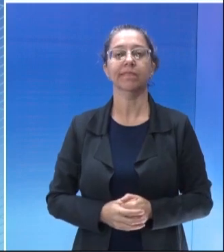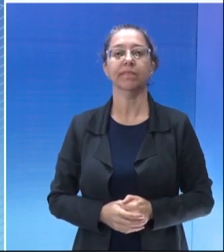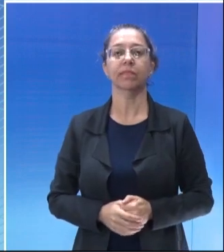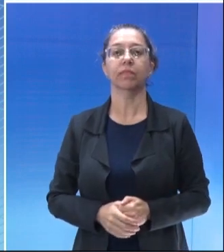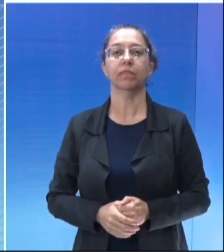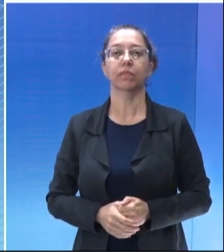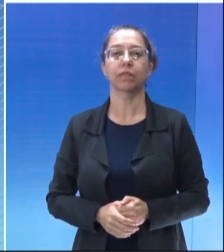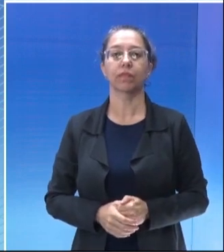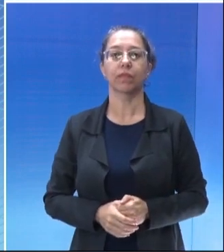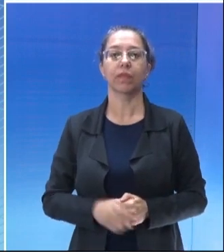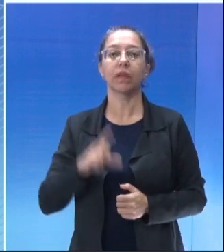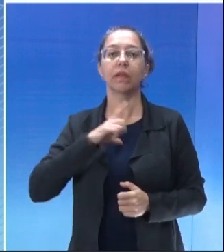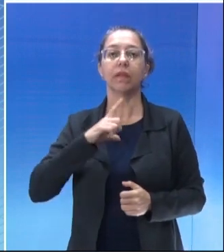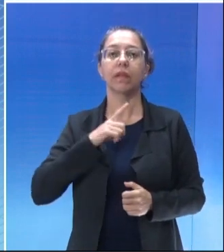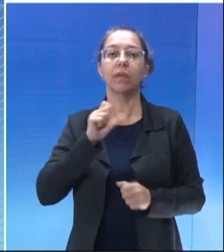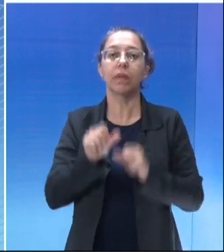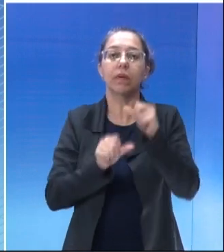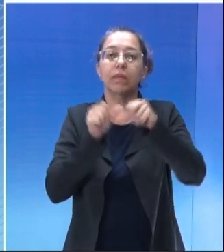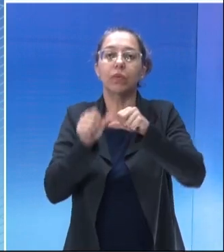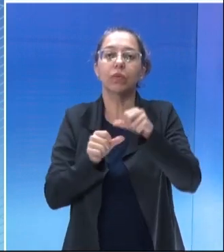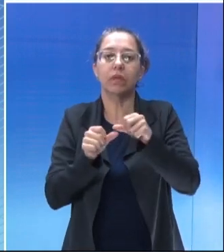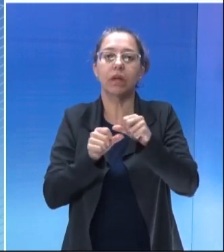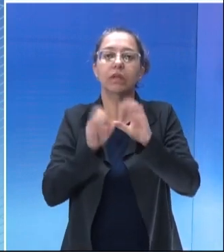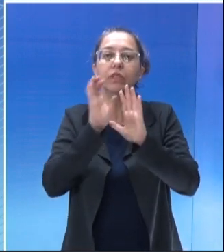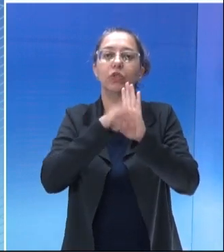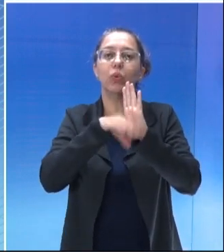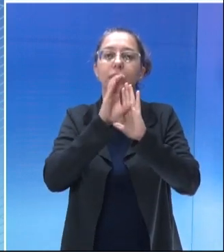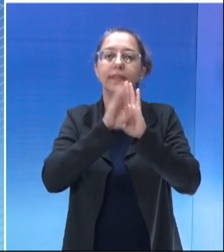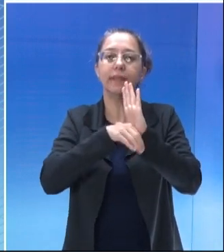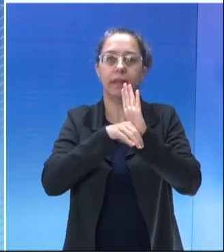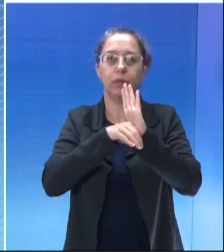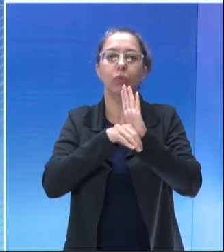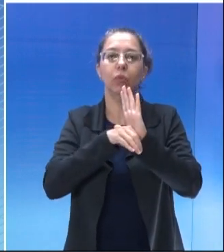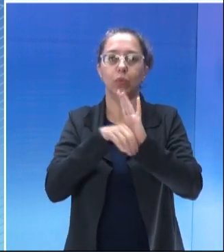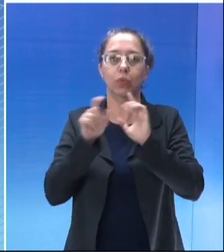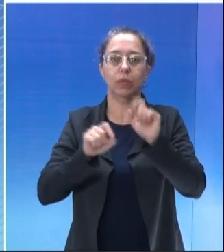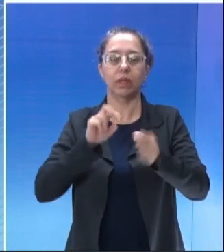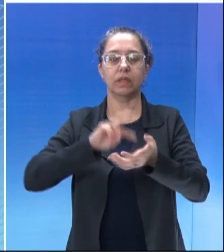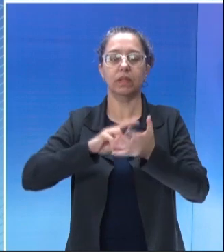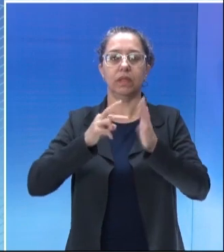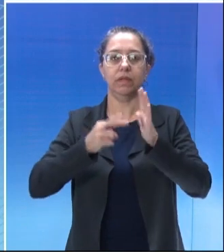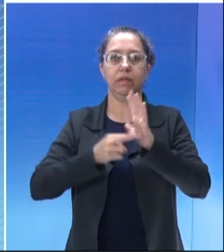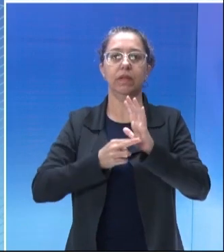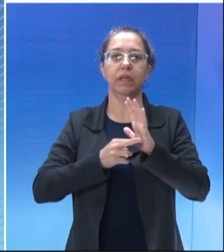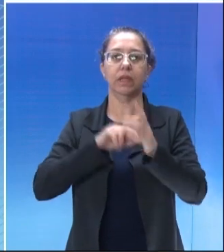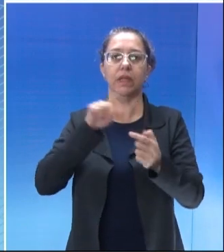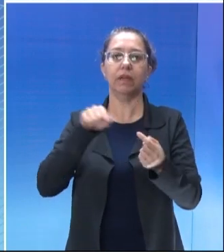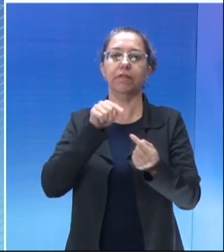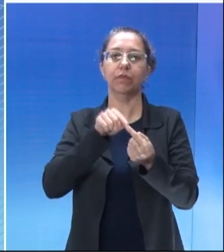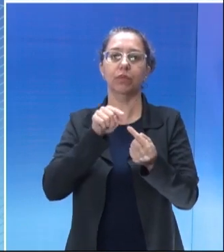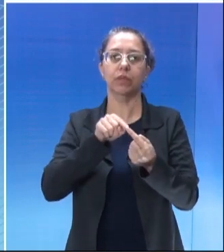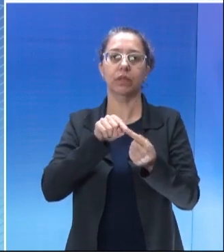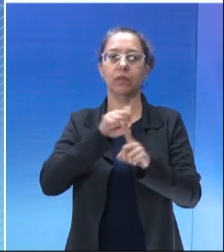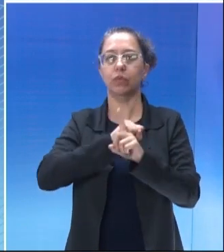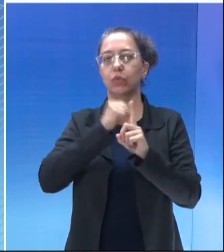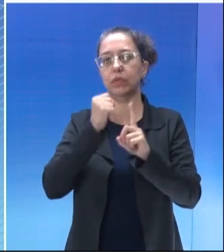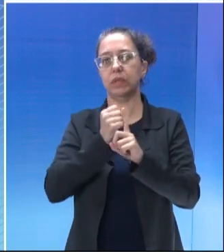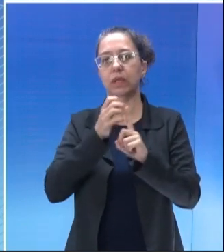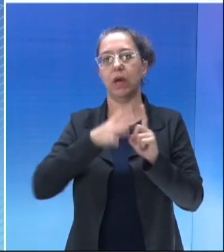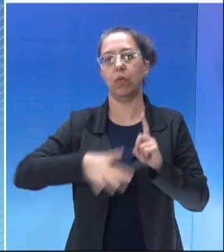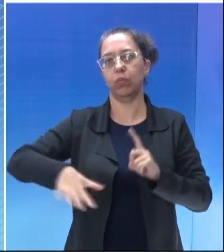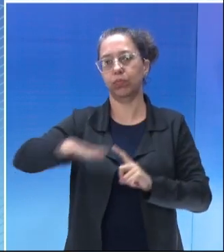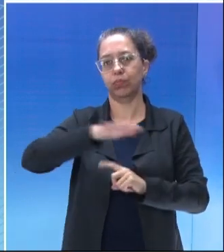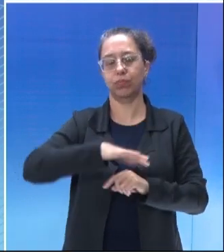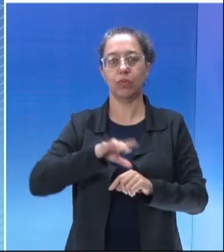nós temos uma modificação do conceito de função social da propriedade. Hoje, não é porque você